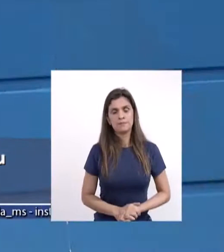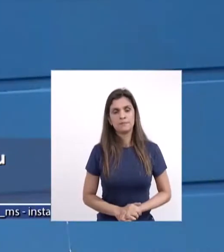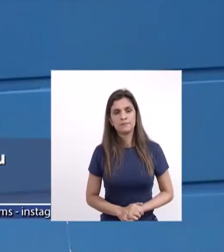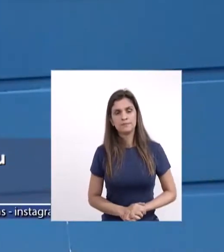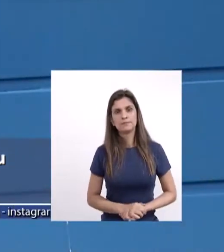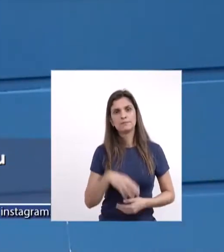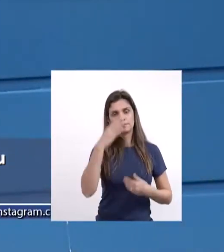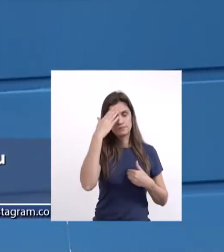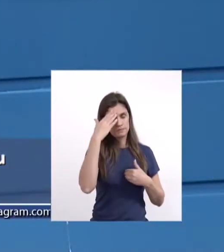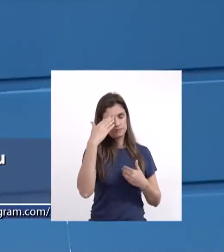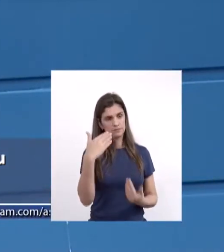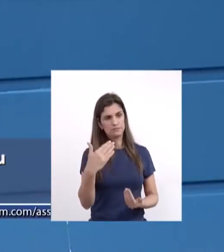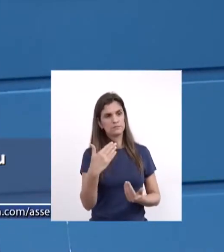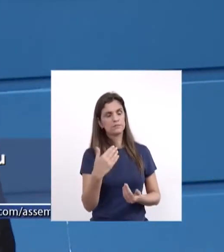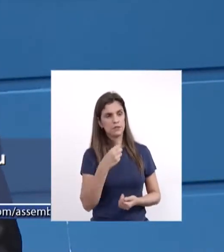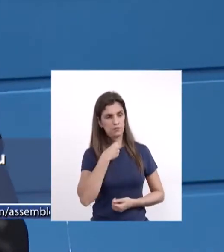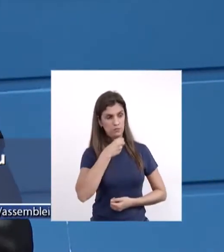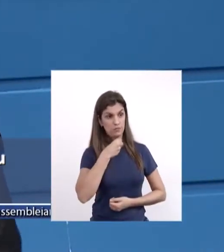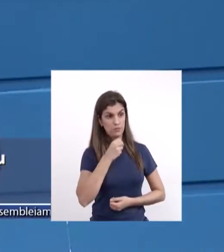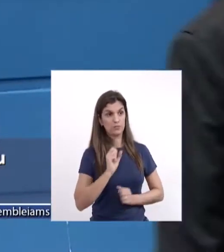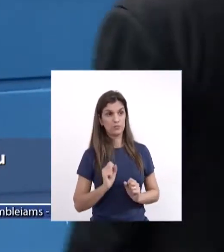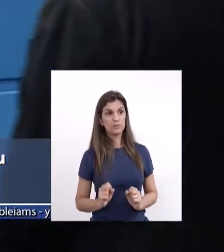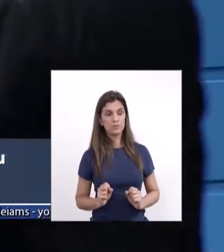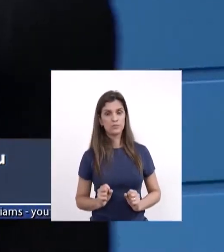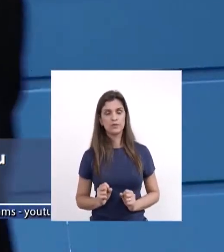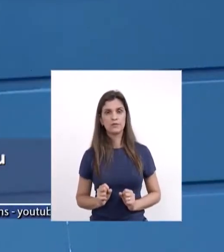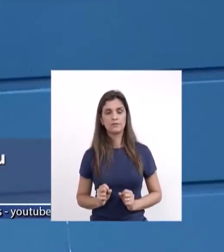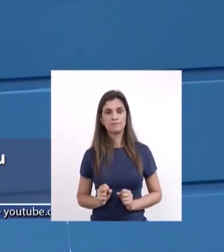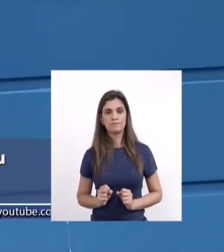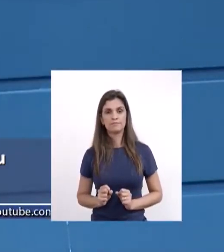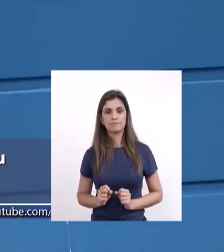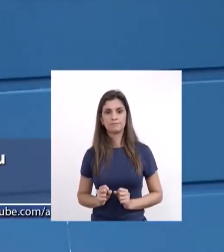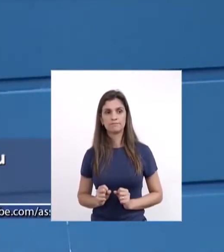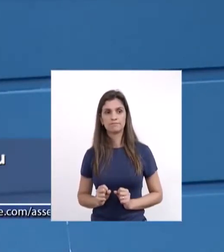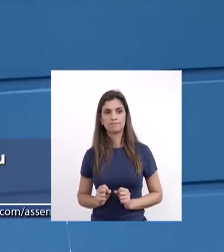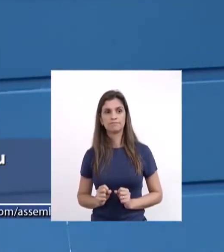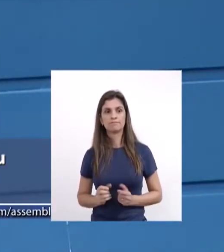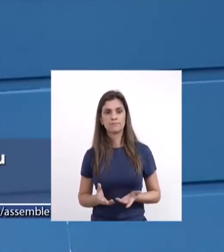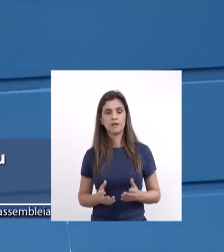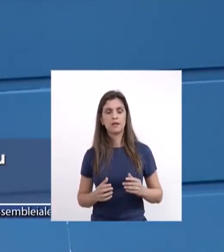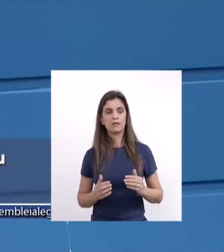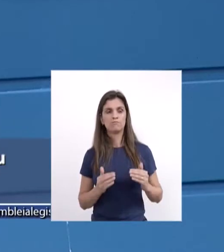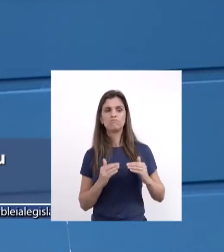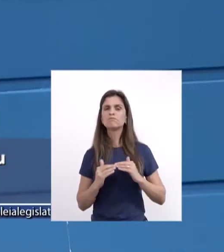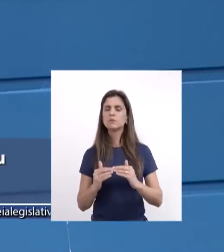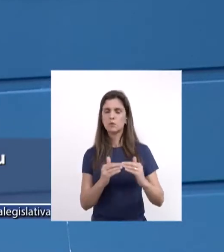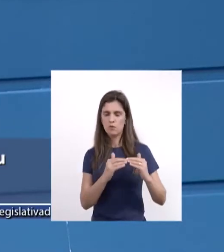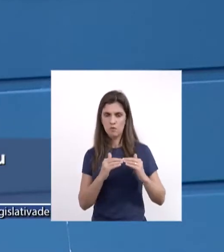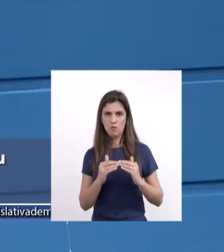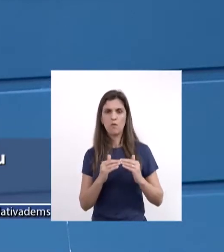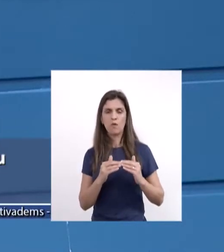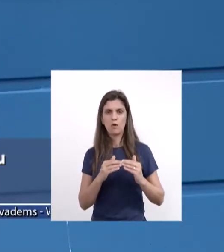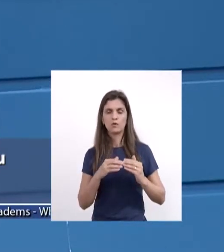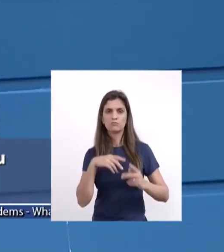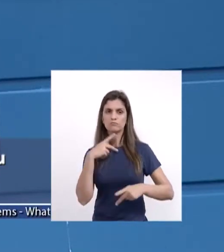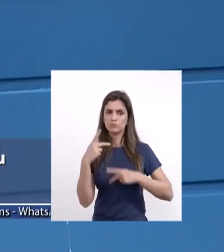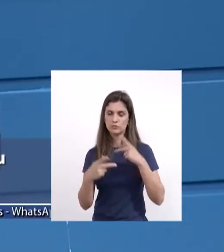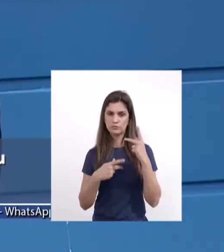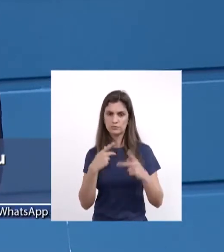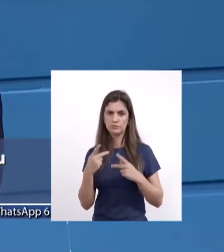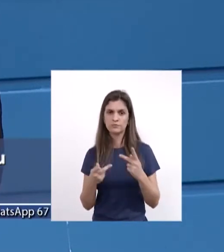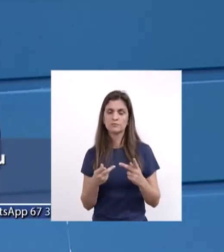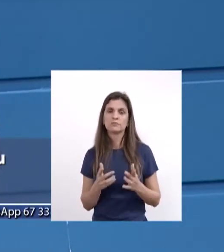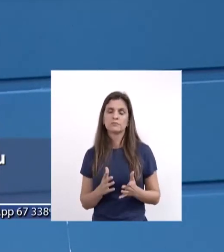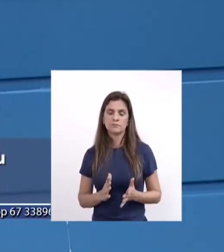agradeço a concessão do à parte e me solidarizo com o pronunciamento de Vossa Excelência. Não é a primeira vez, deputado Barbosinha, que a